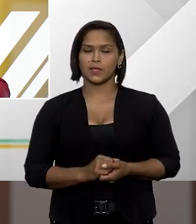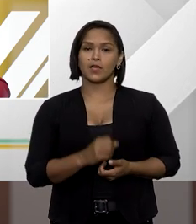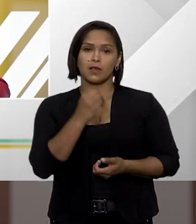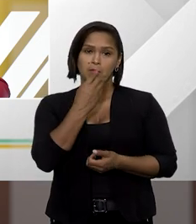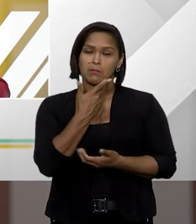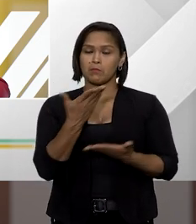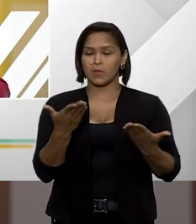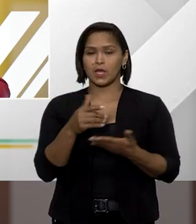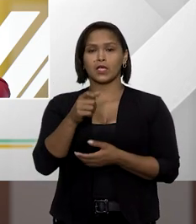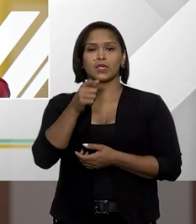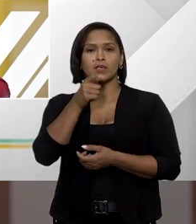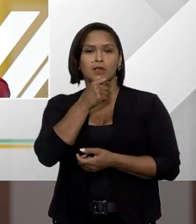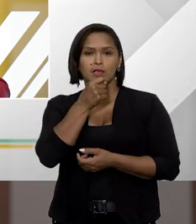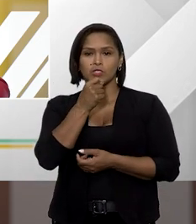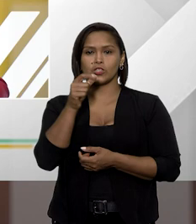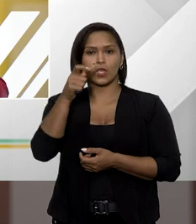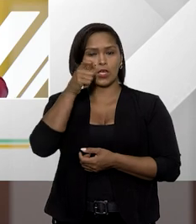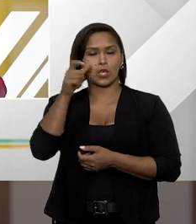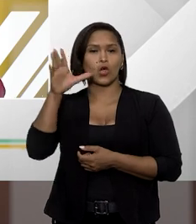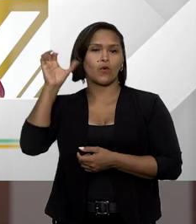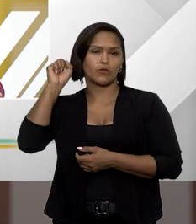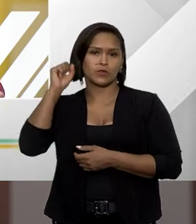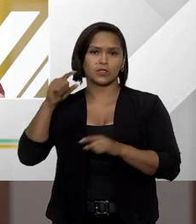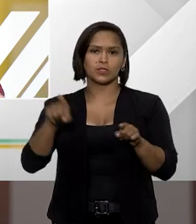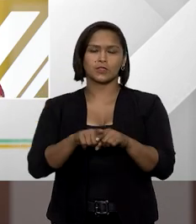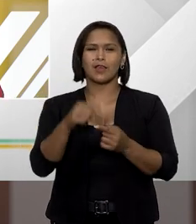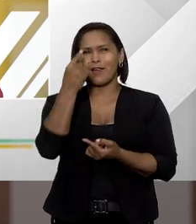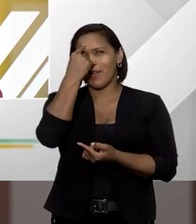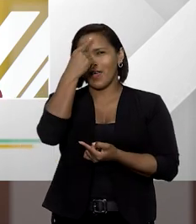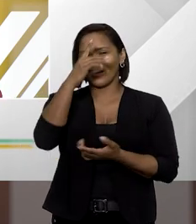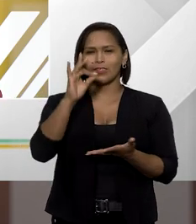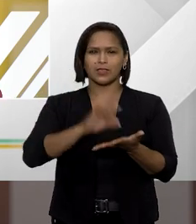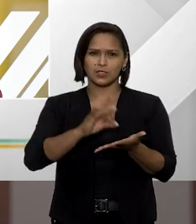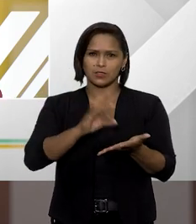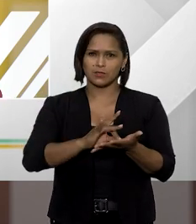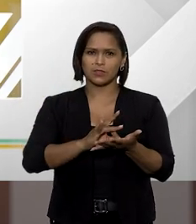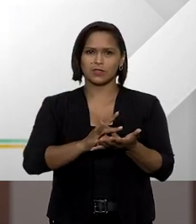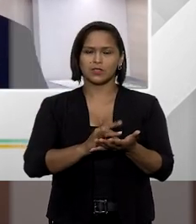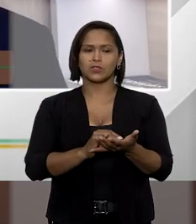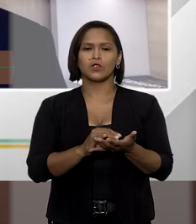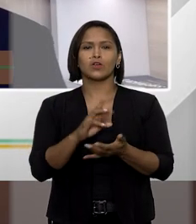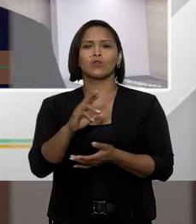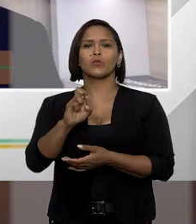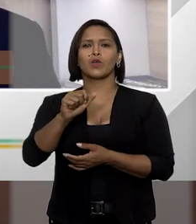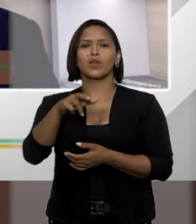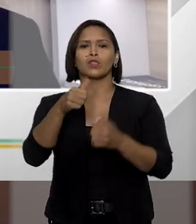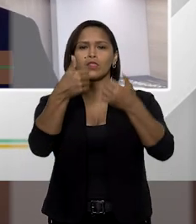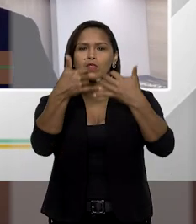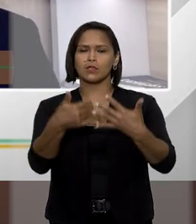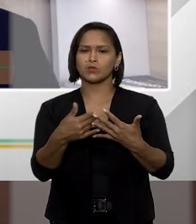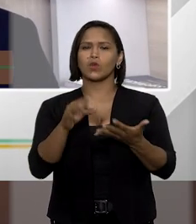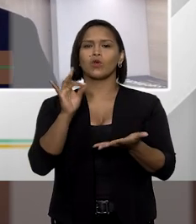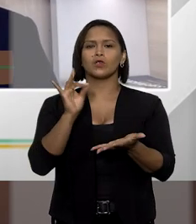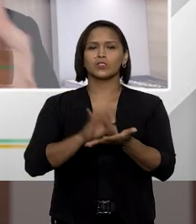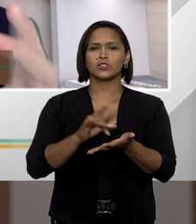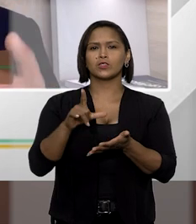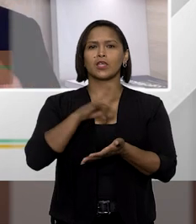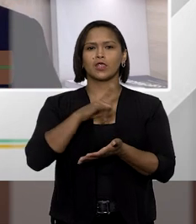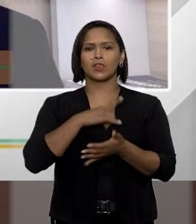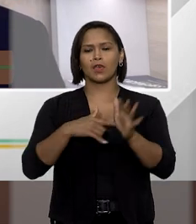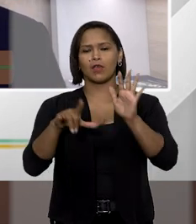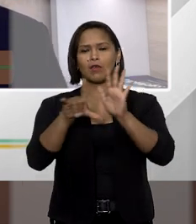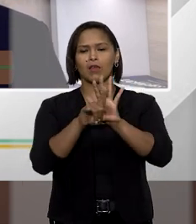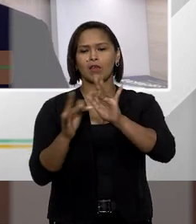Veja, Thiago e telespectadores e ouvintes, a ideia efetivamente, como o René muito bem colocou, da existência de uma